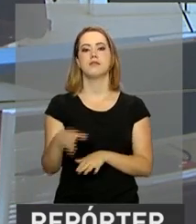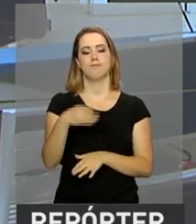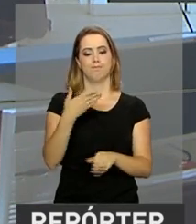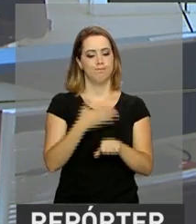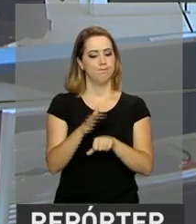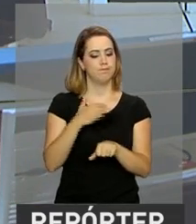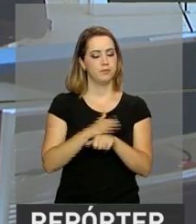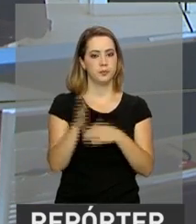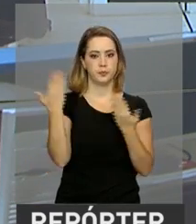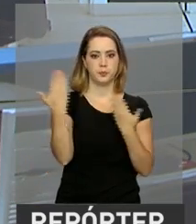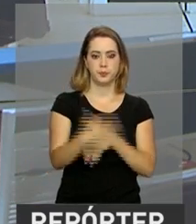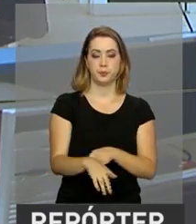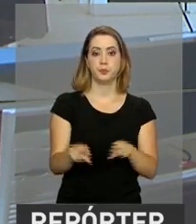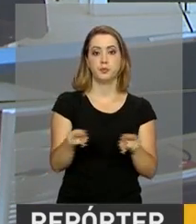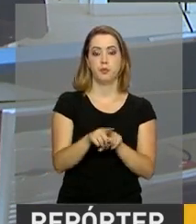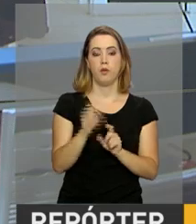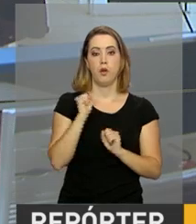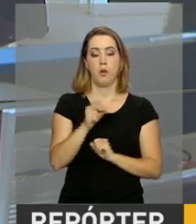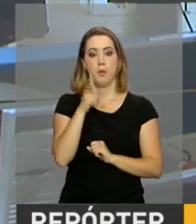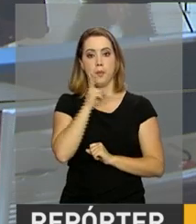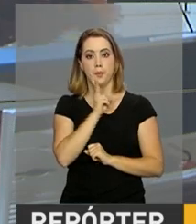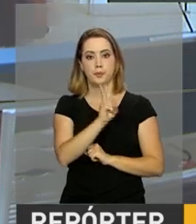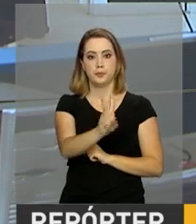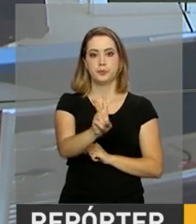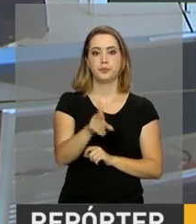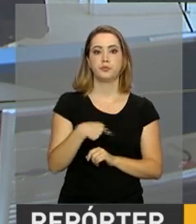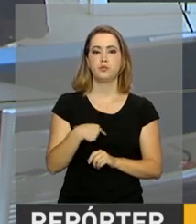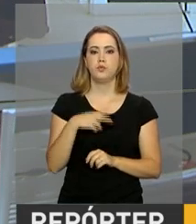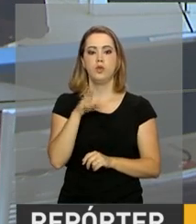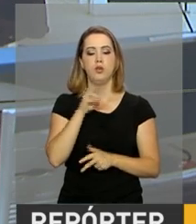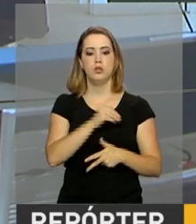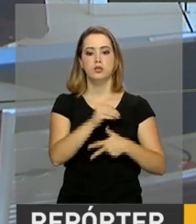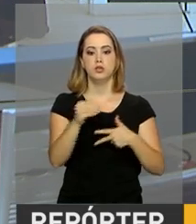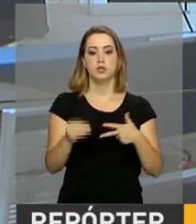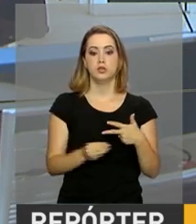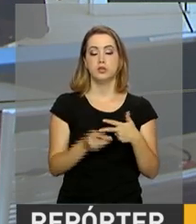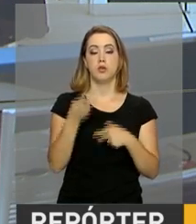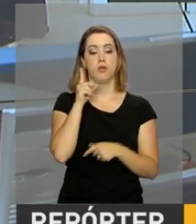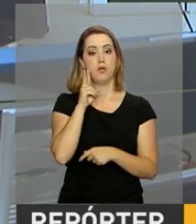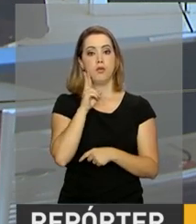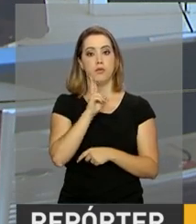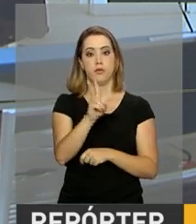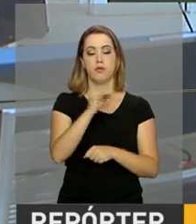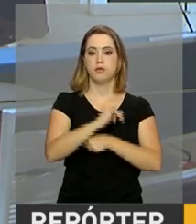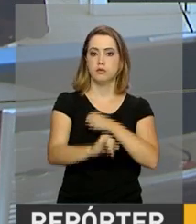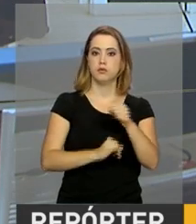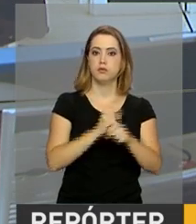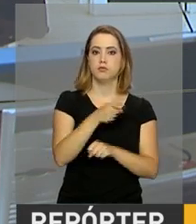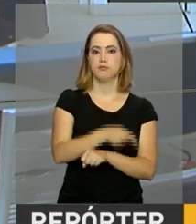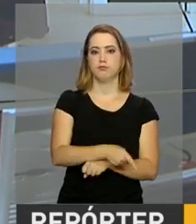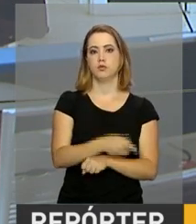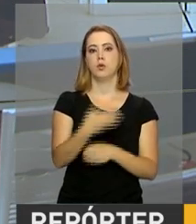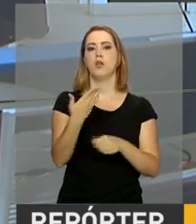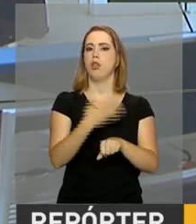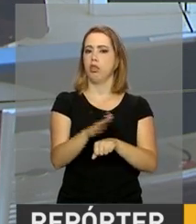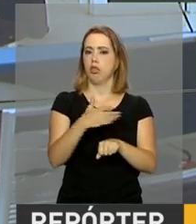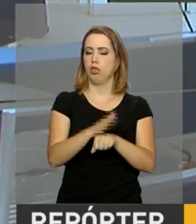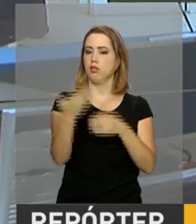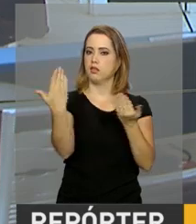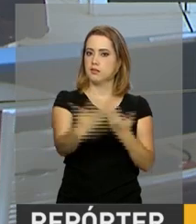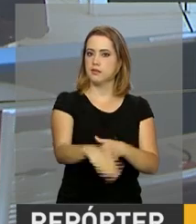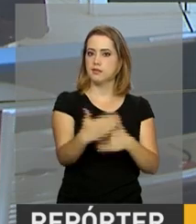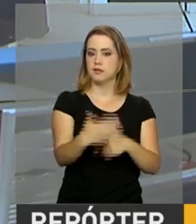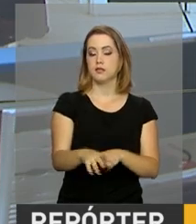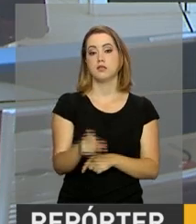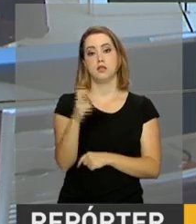conhecimentos o simulado pode ser acessado na plataforma hora do Enem Este é o Quarto e último simulado antes das provas que estão marcadas